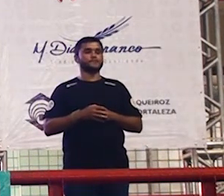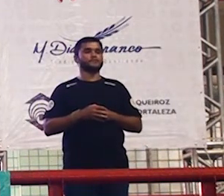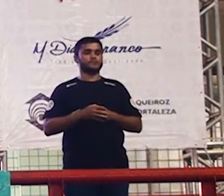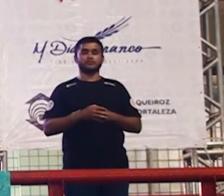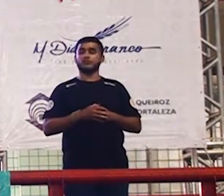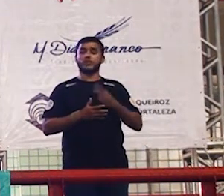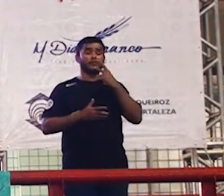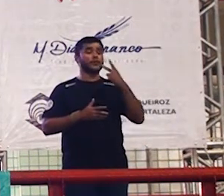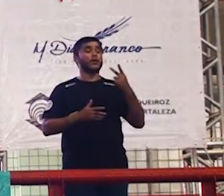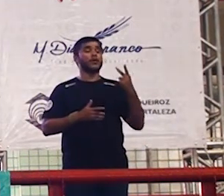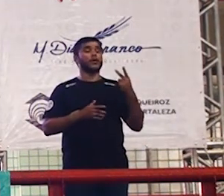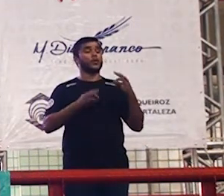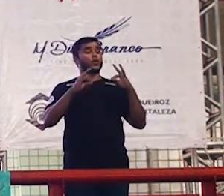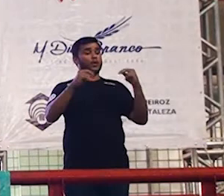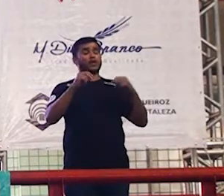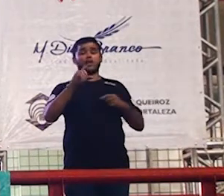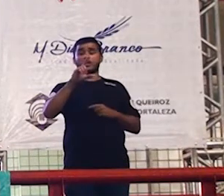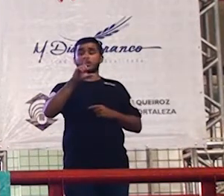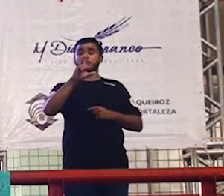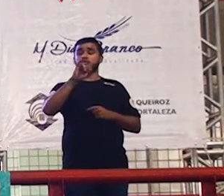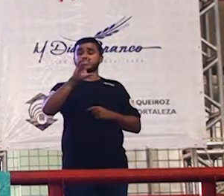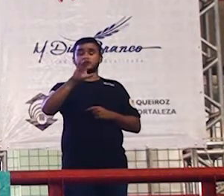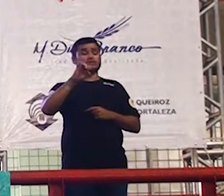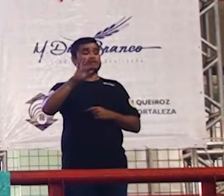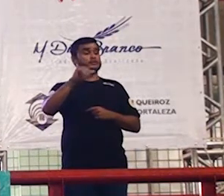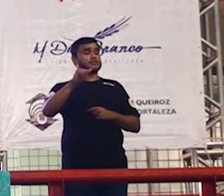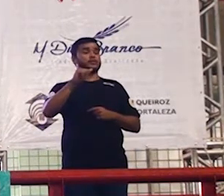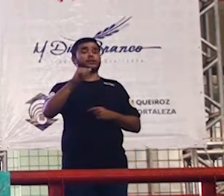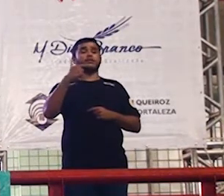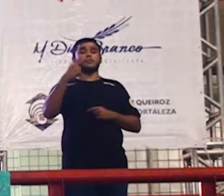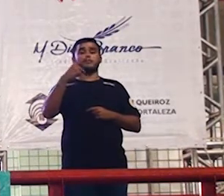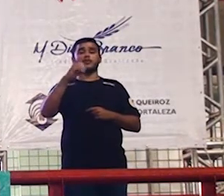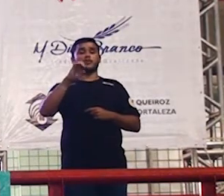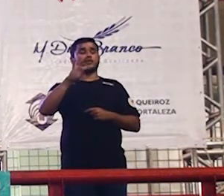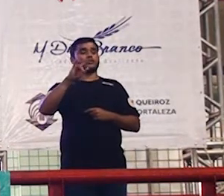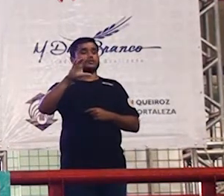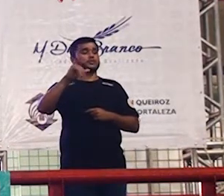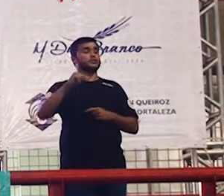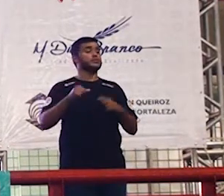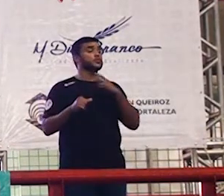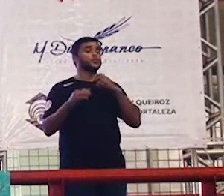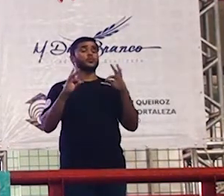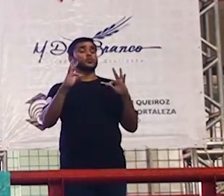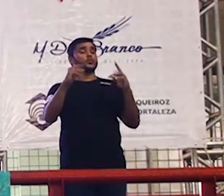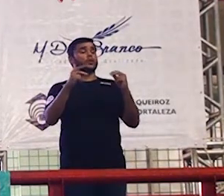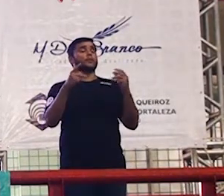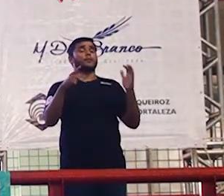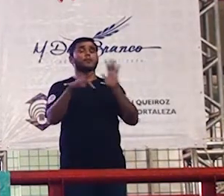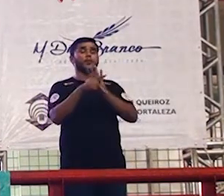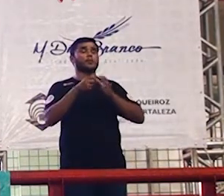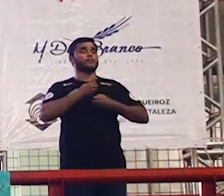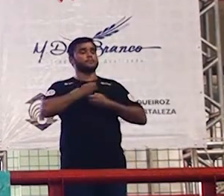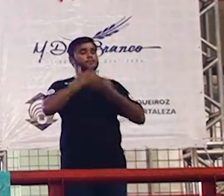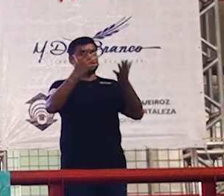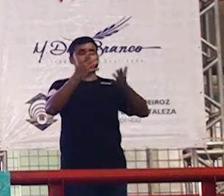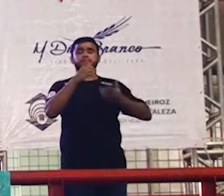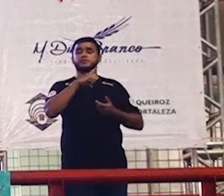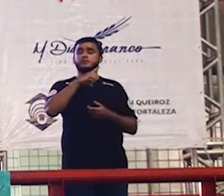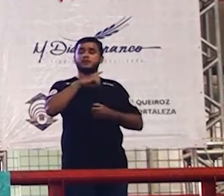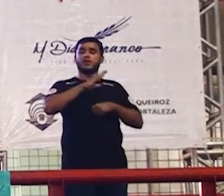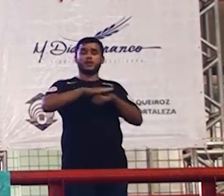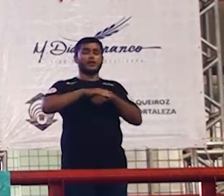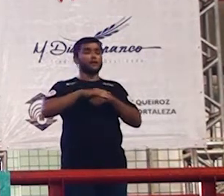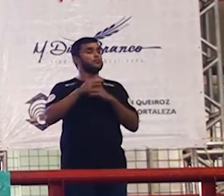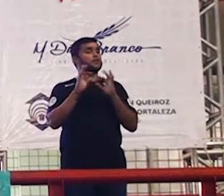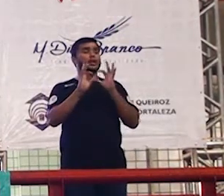Licença poética é um recurso expressivo de que os poetas se utilizam para conseguir maior liberdade na confecção de seus